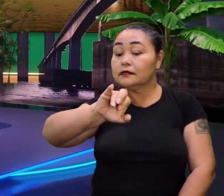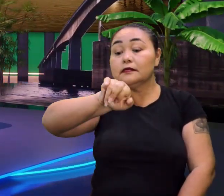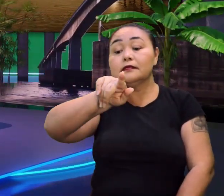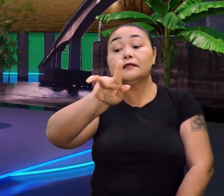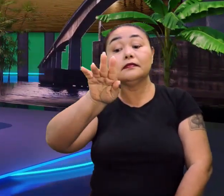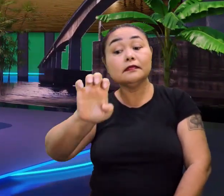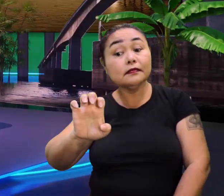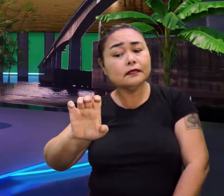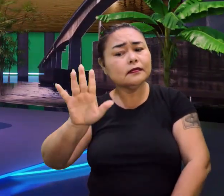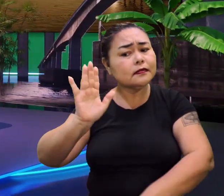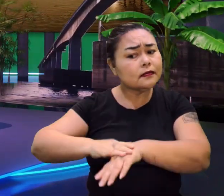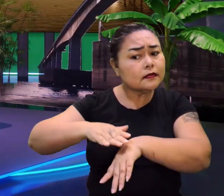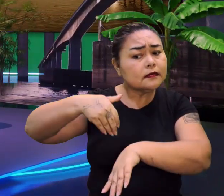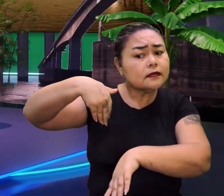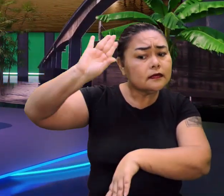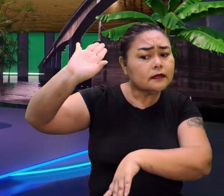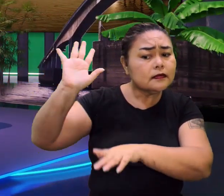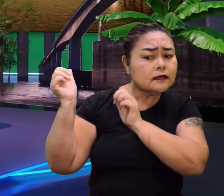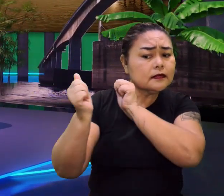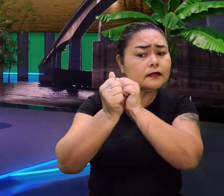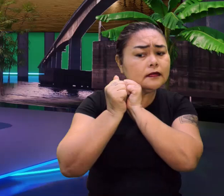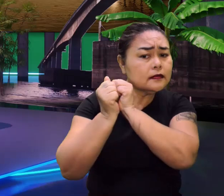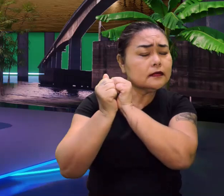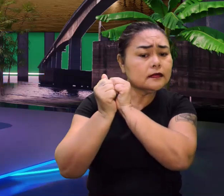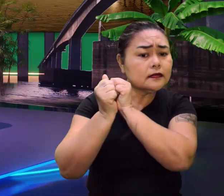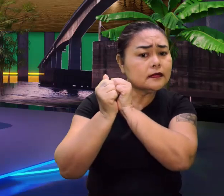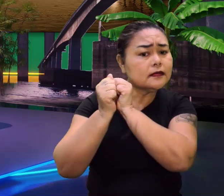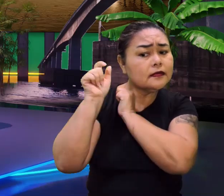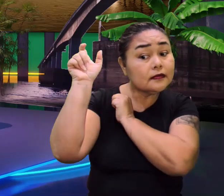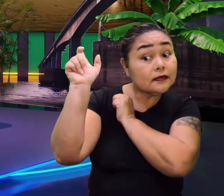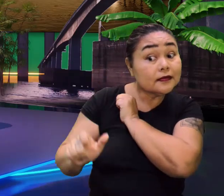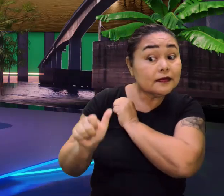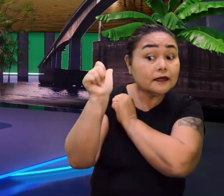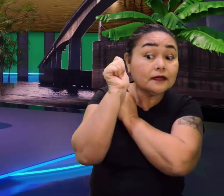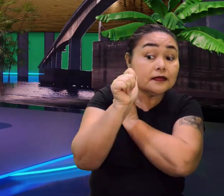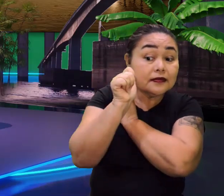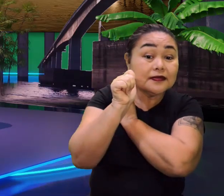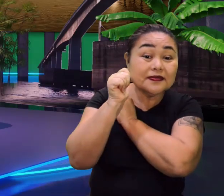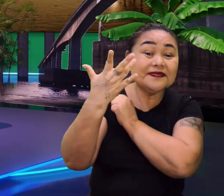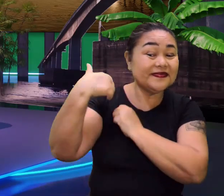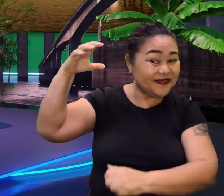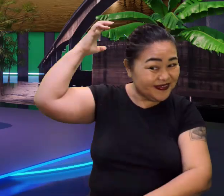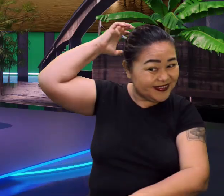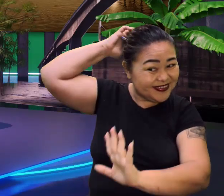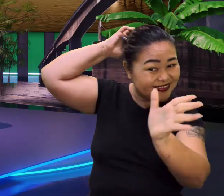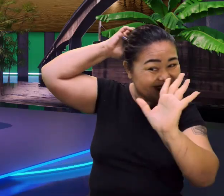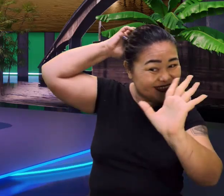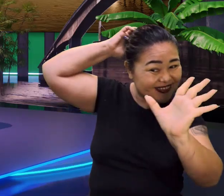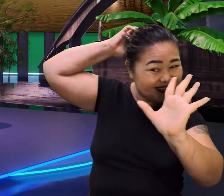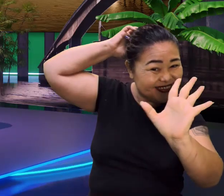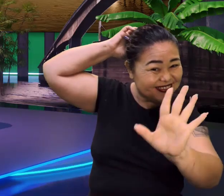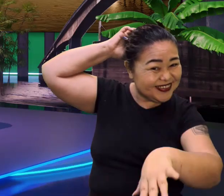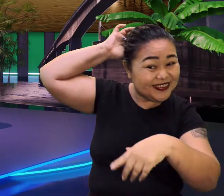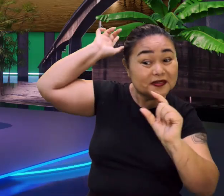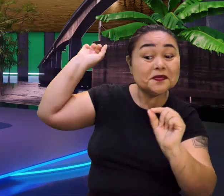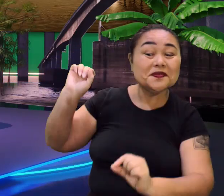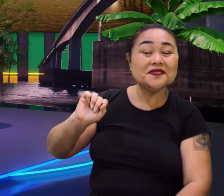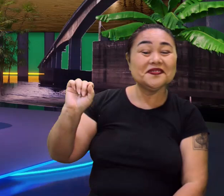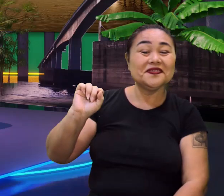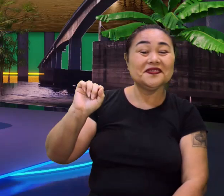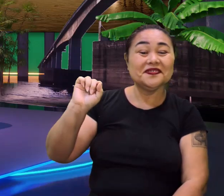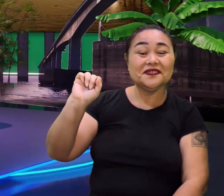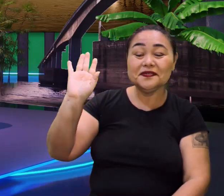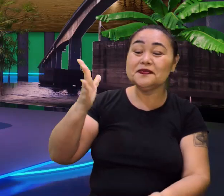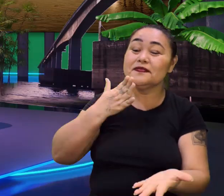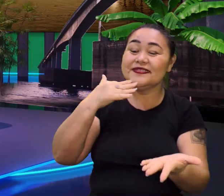Jorge. Quem mais, professor Jorge, está conosco? Ela, a Aldelinda. Quem é a Aldelinda, professor Jorge?